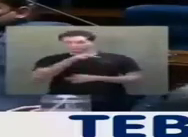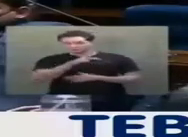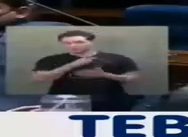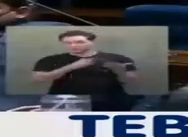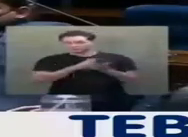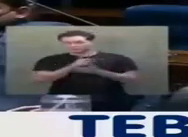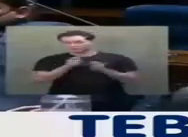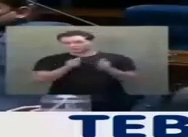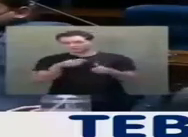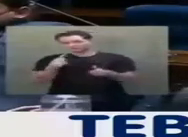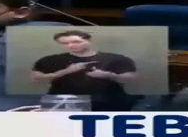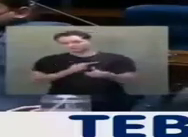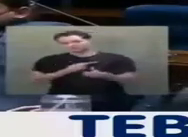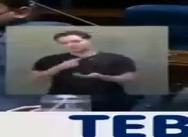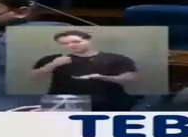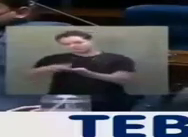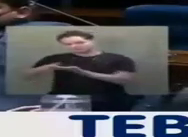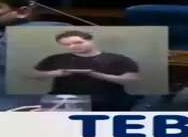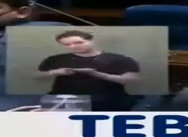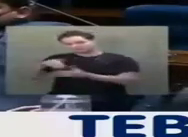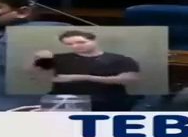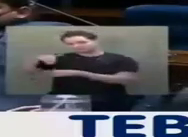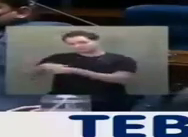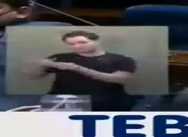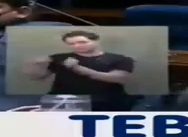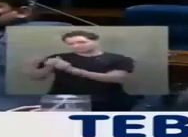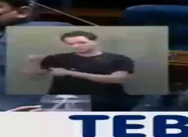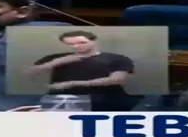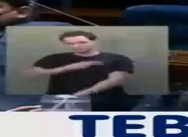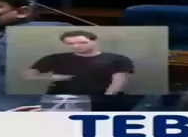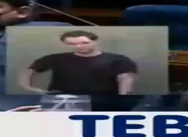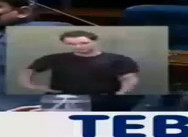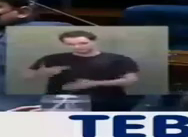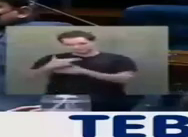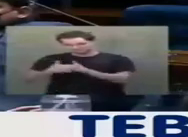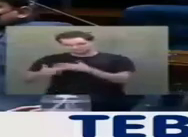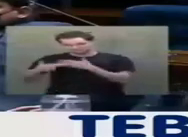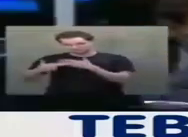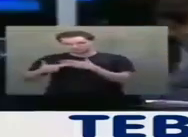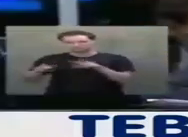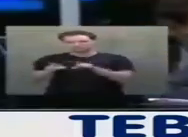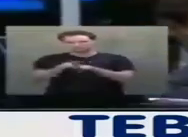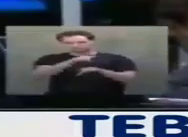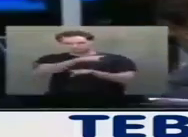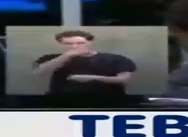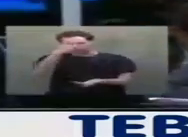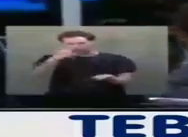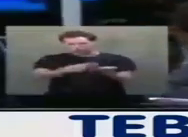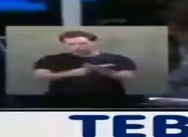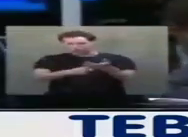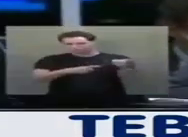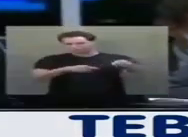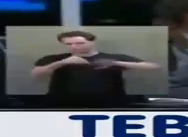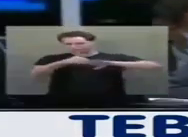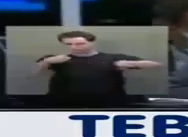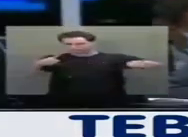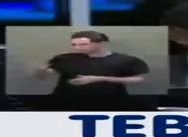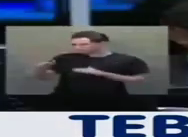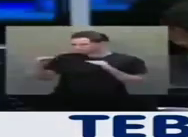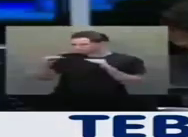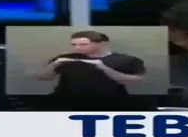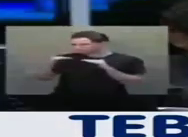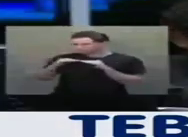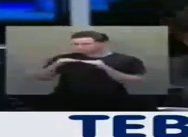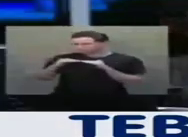votos para o presidente da República e para o governo, num compromisso avalizado por Vossa Excelência que não iria fatiar. Não, desculpa. E